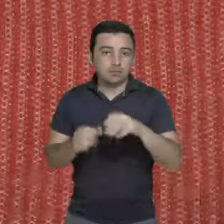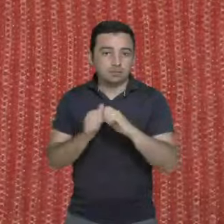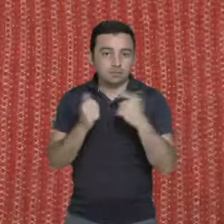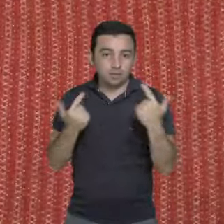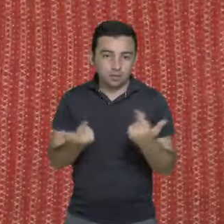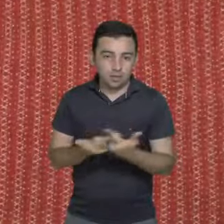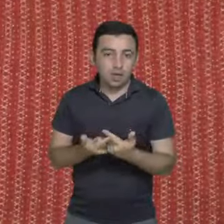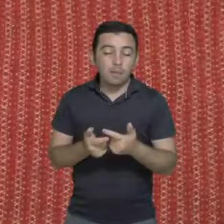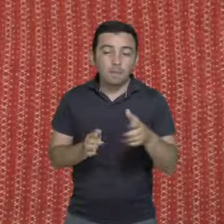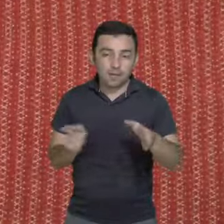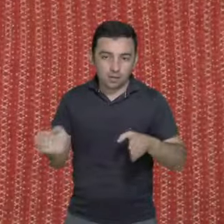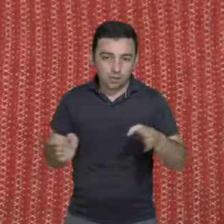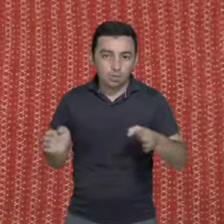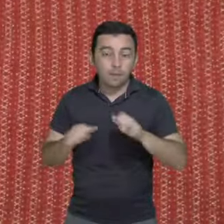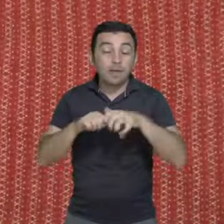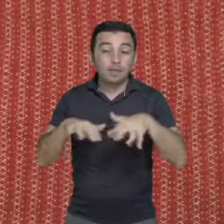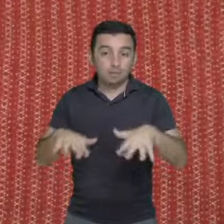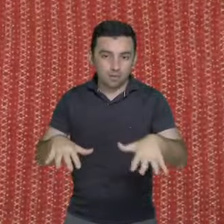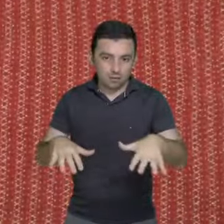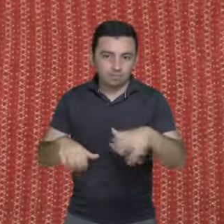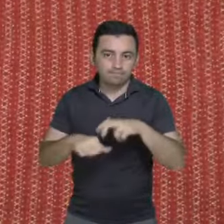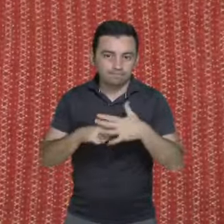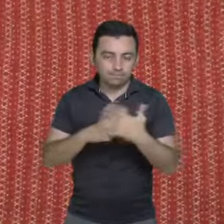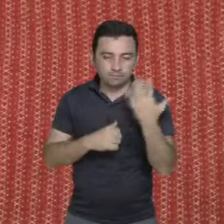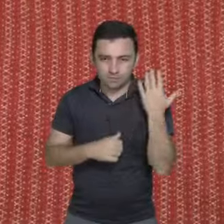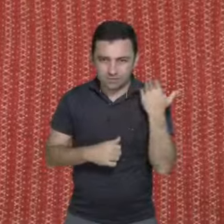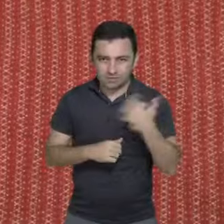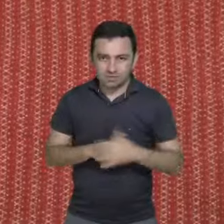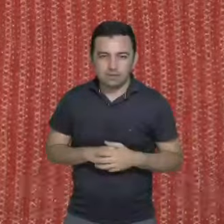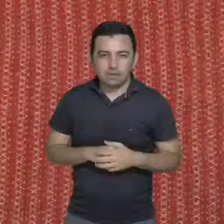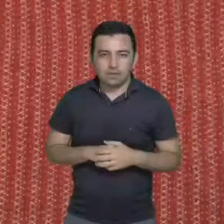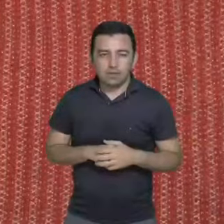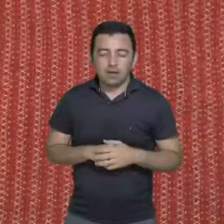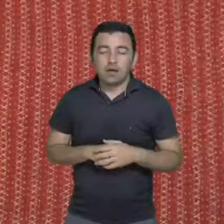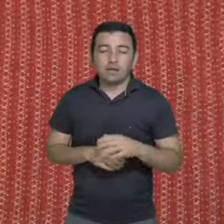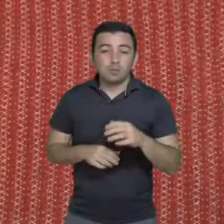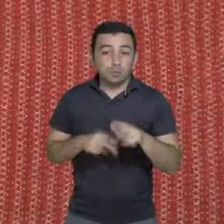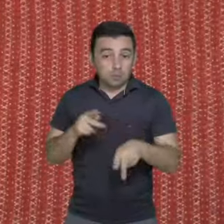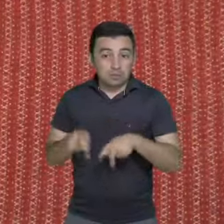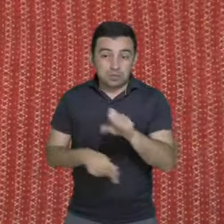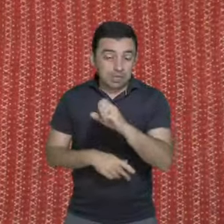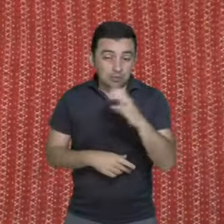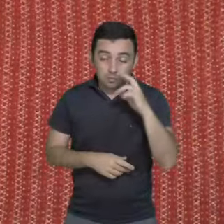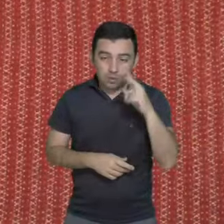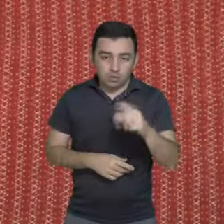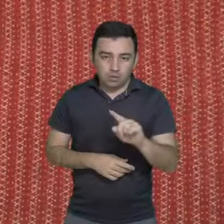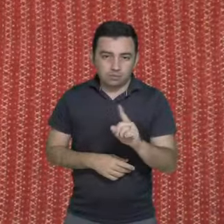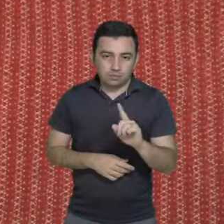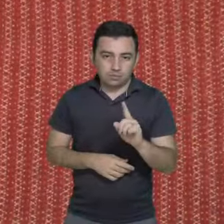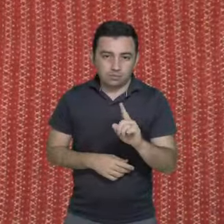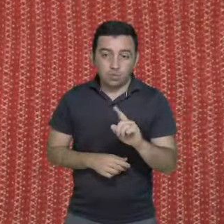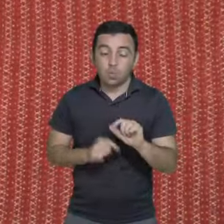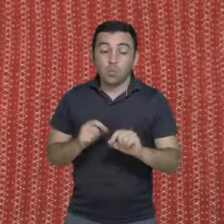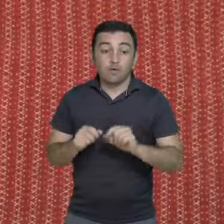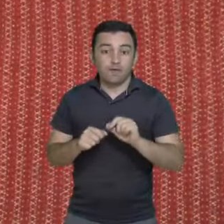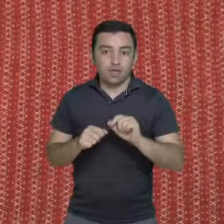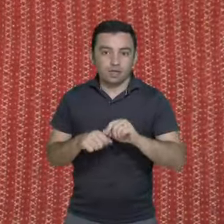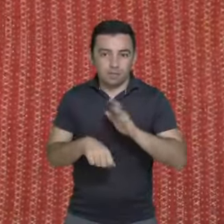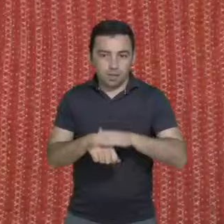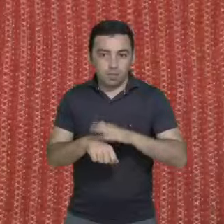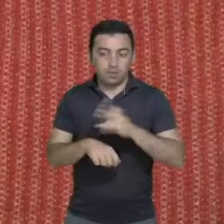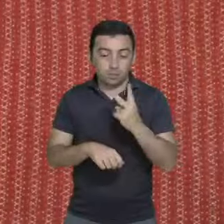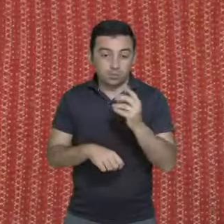durante o período da pandemia. O catarinense, ele não reconhece hoje o que foi feito em